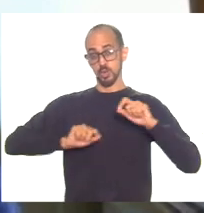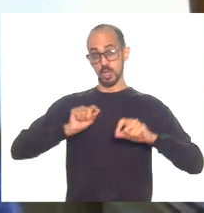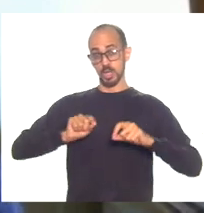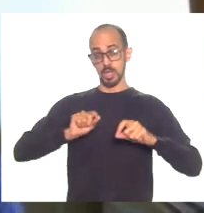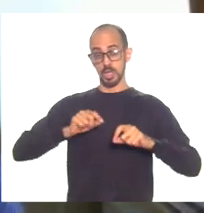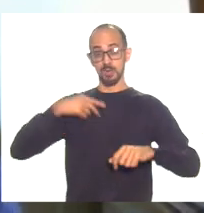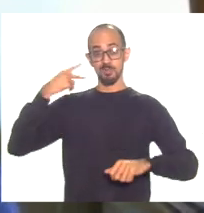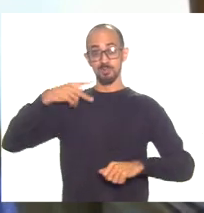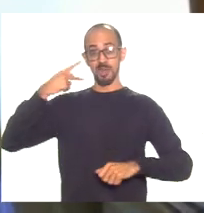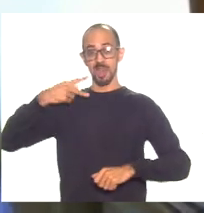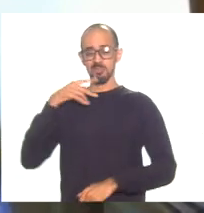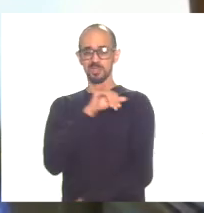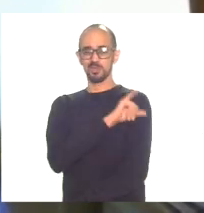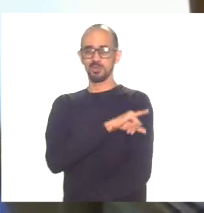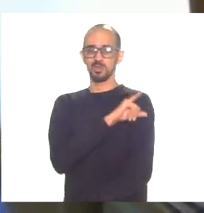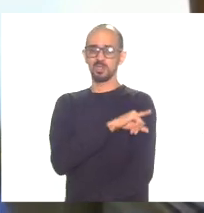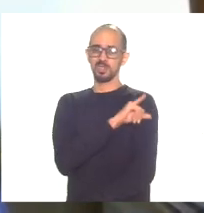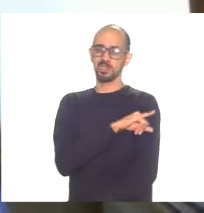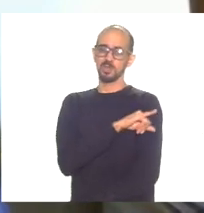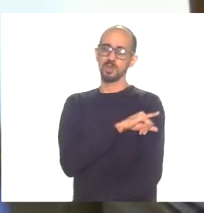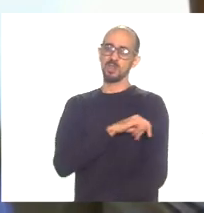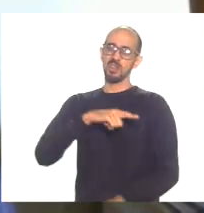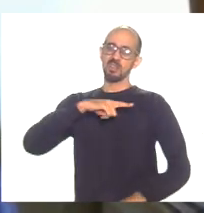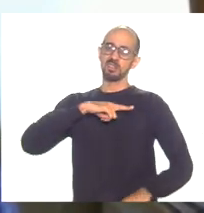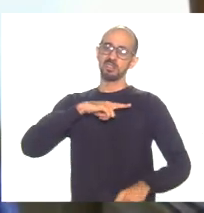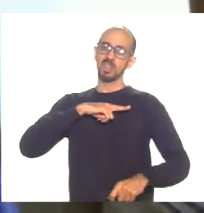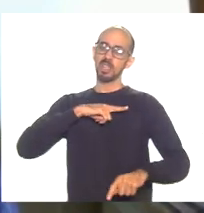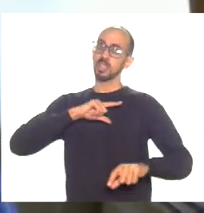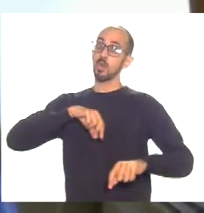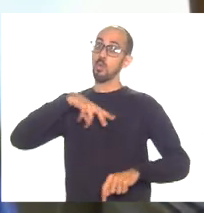Parlamento Fluminense vai dar